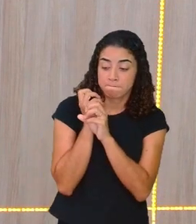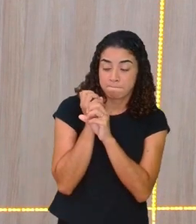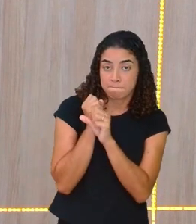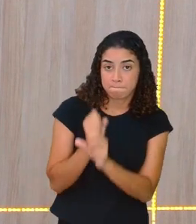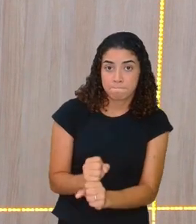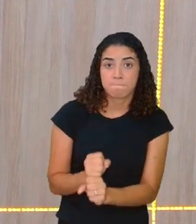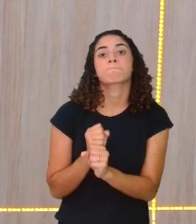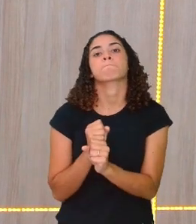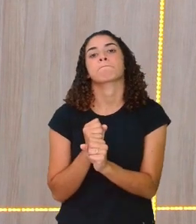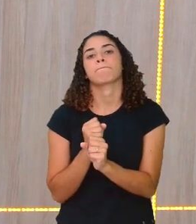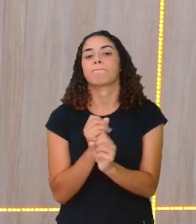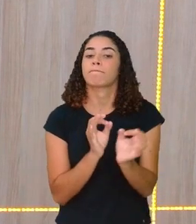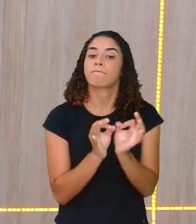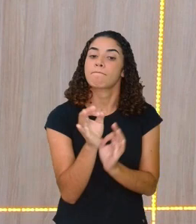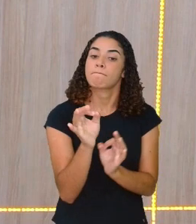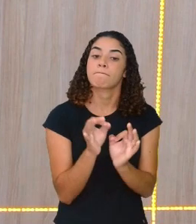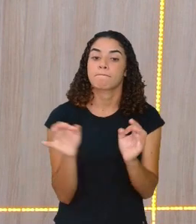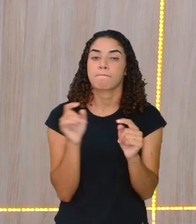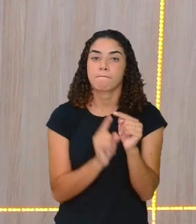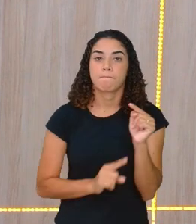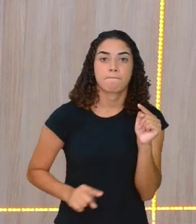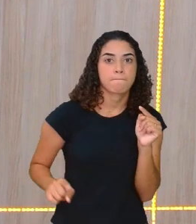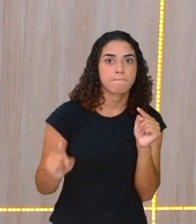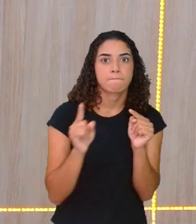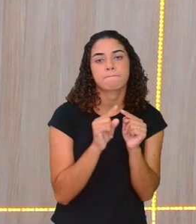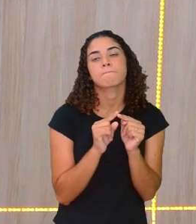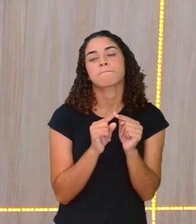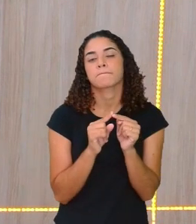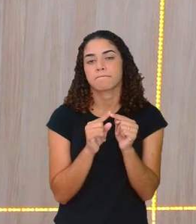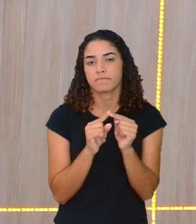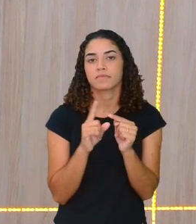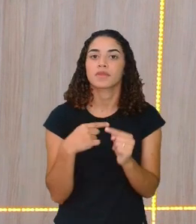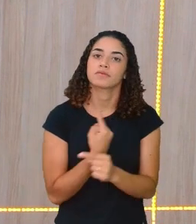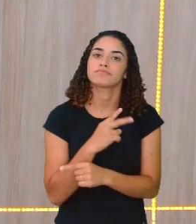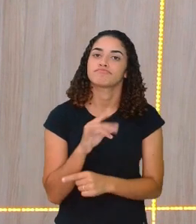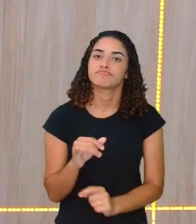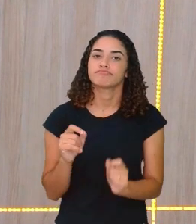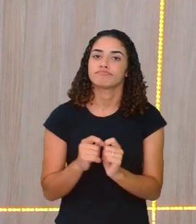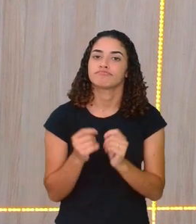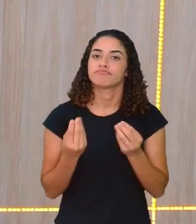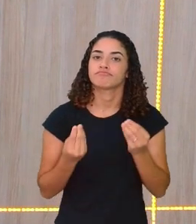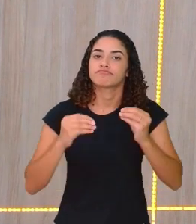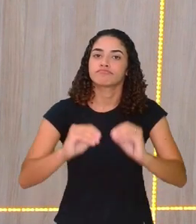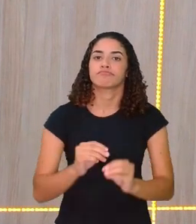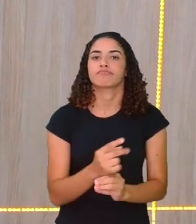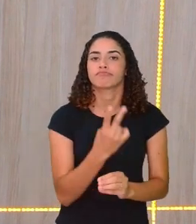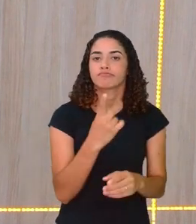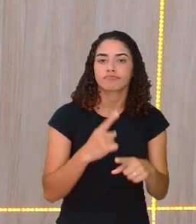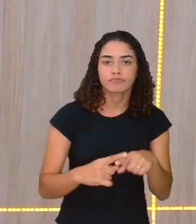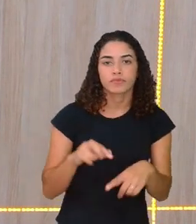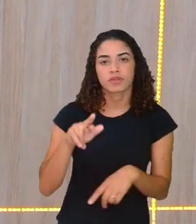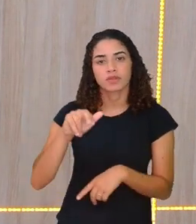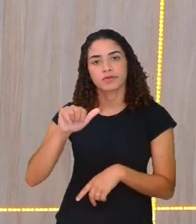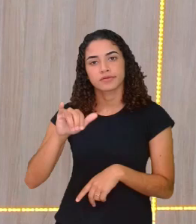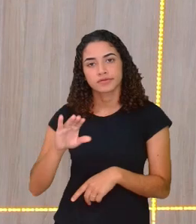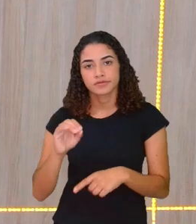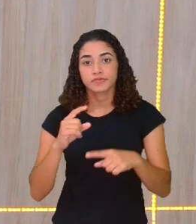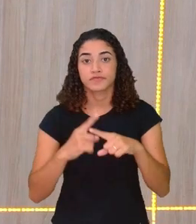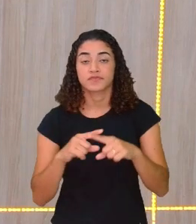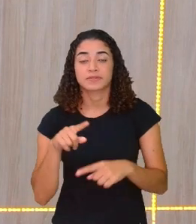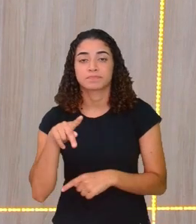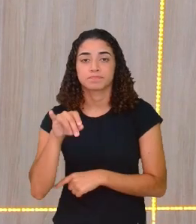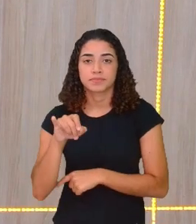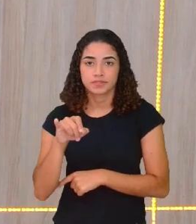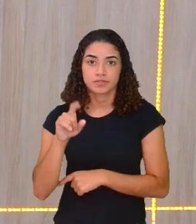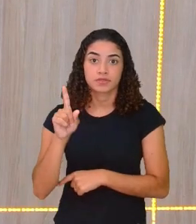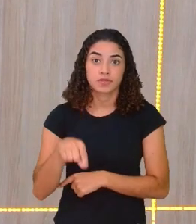o comprimento de uma circunferência, onde a gente coloca 2 vezes o raio vezes π,